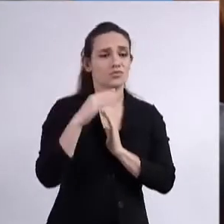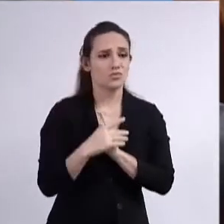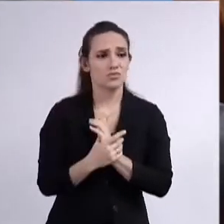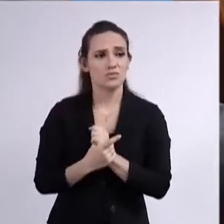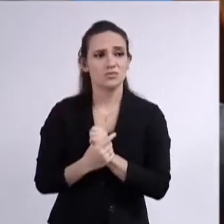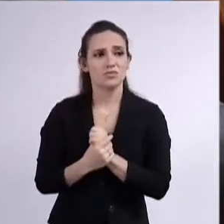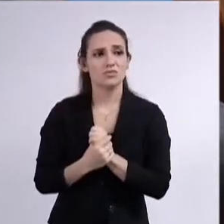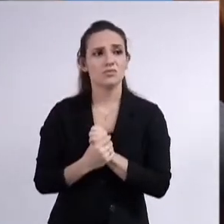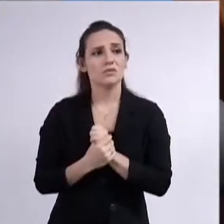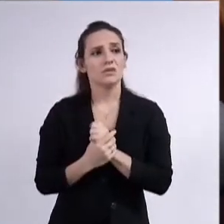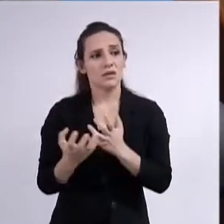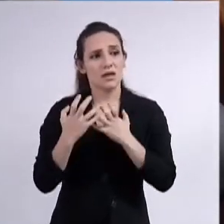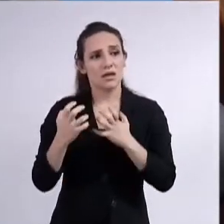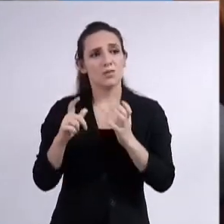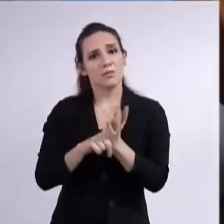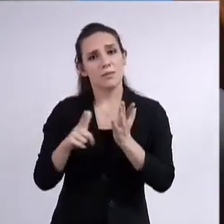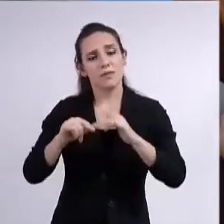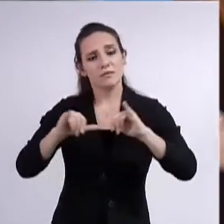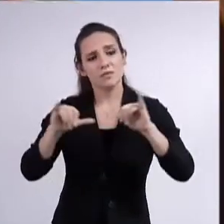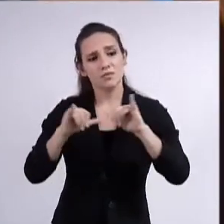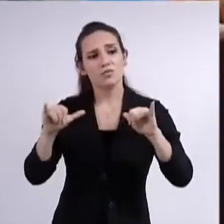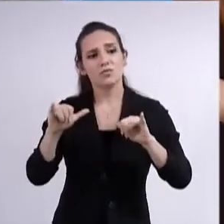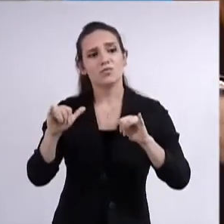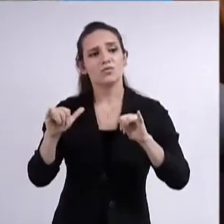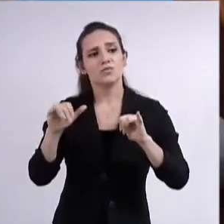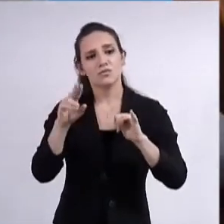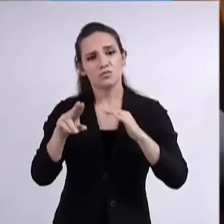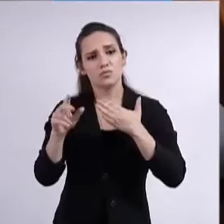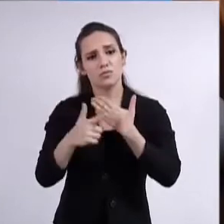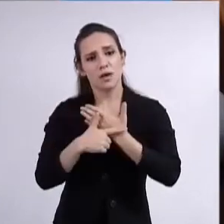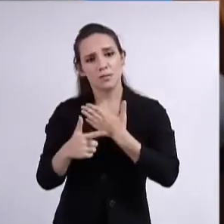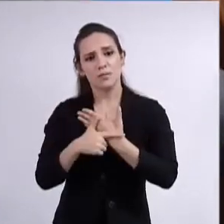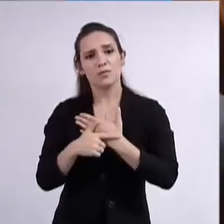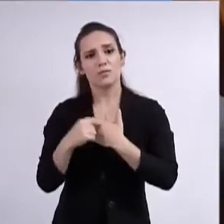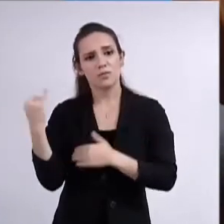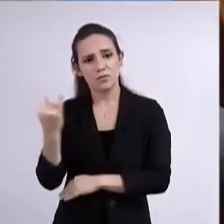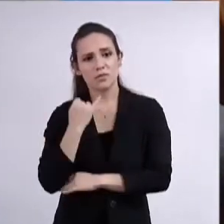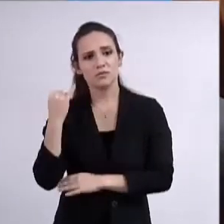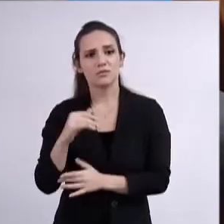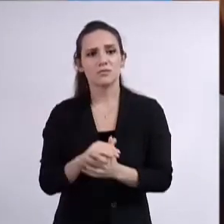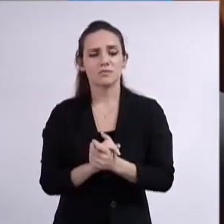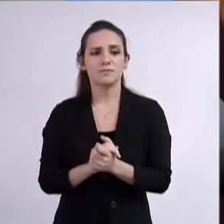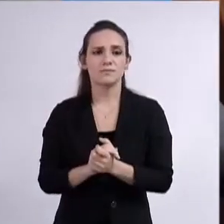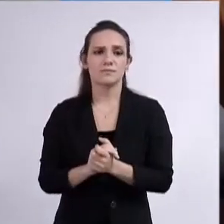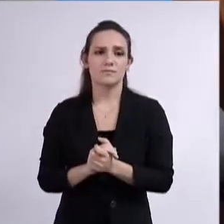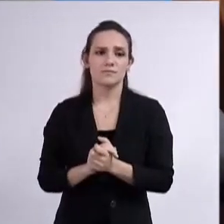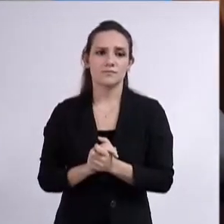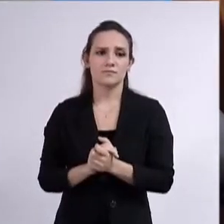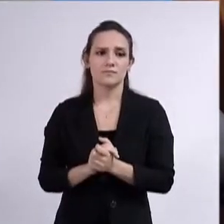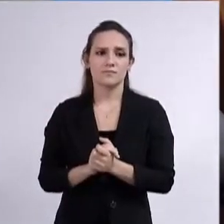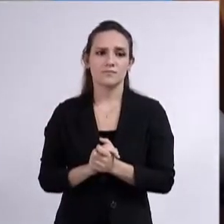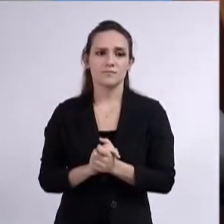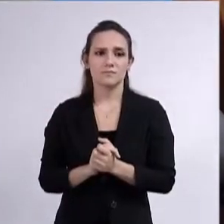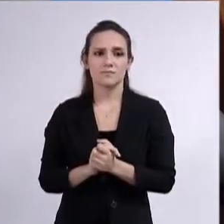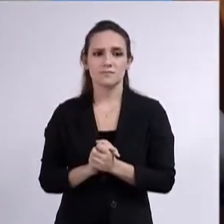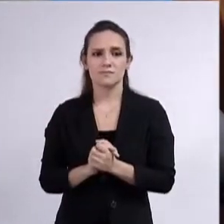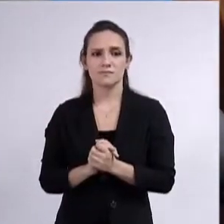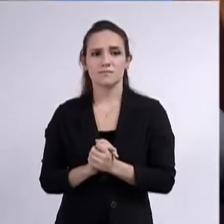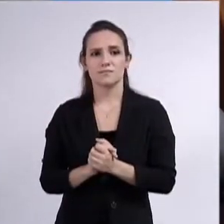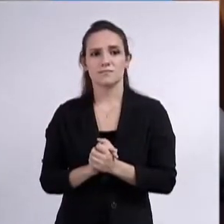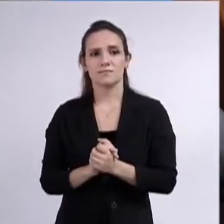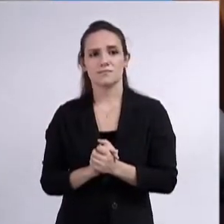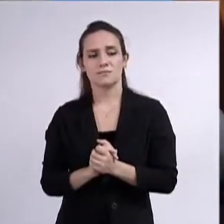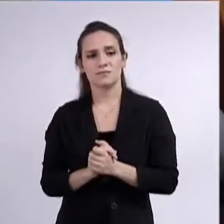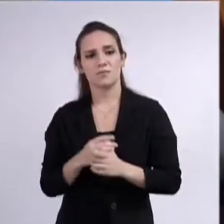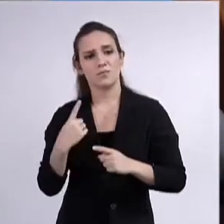a mídia cumprindo um papel fundamental. São os jogos que estão aí à disposição das nossas